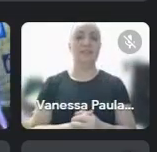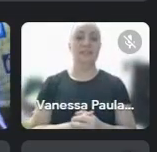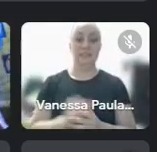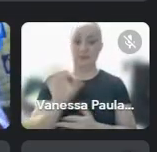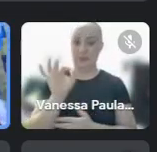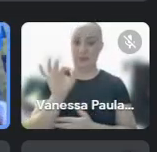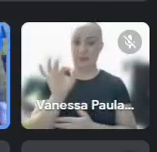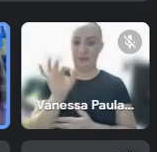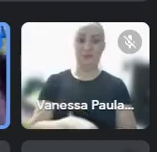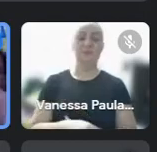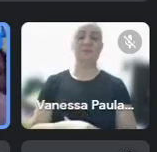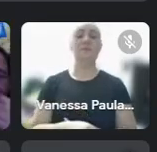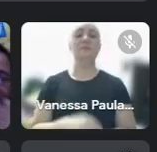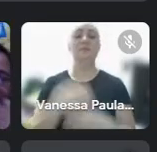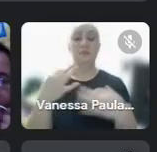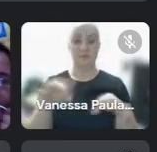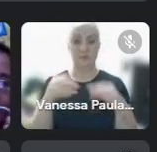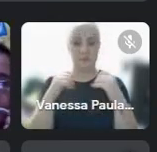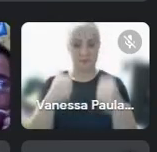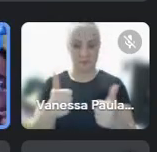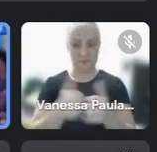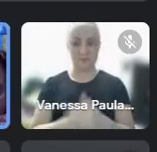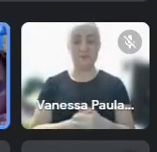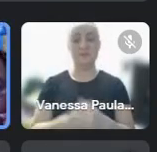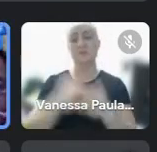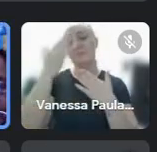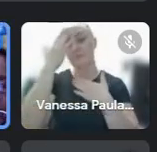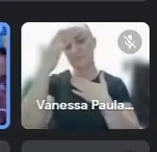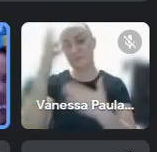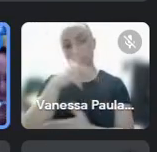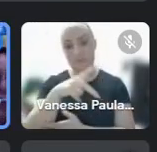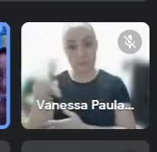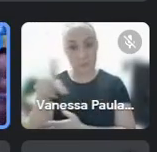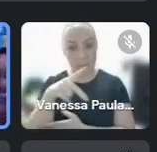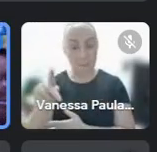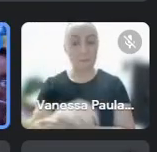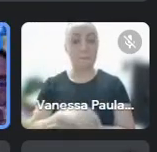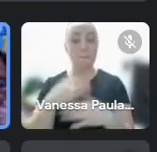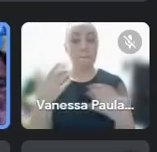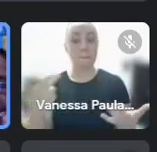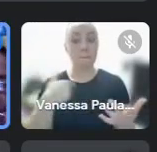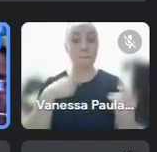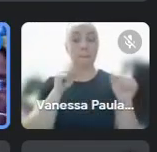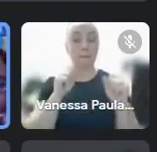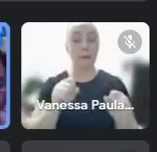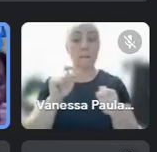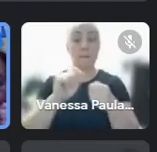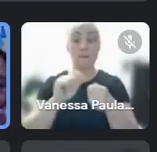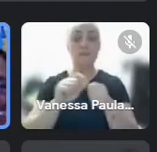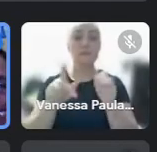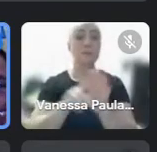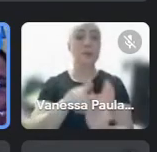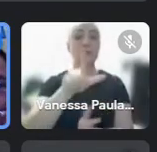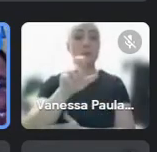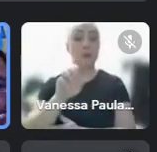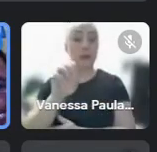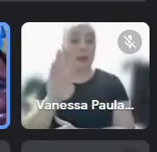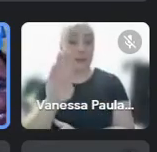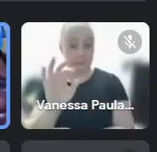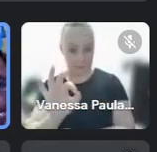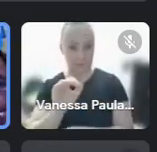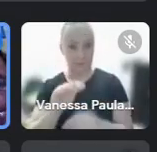minutos. Tudo certo. Obrigada, professora. Então, isso aqui eu posso fazer no laboratório. Pode passar.